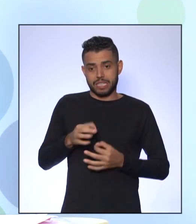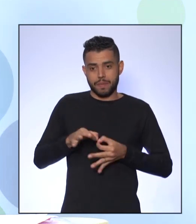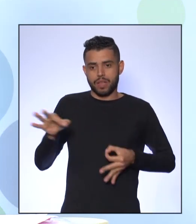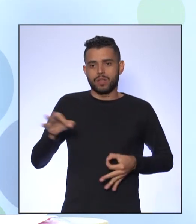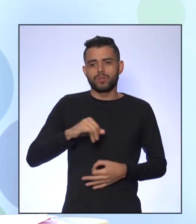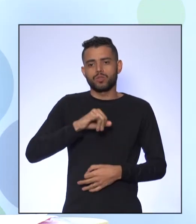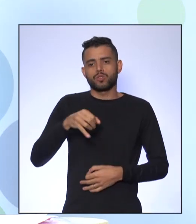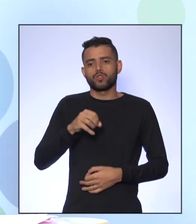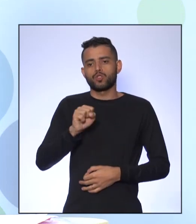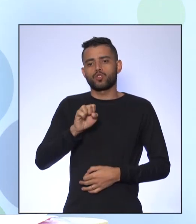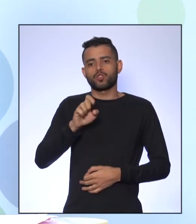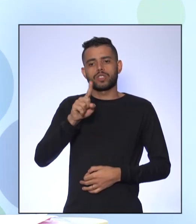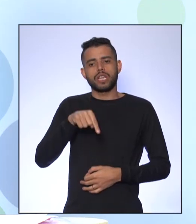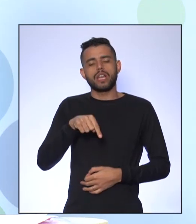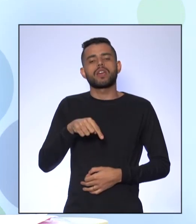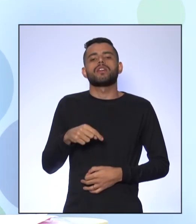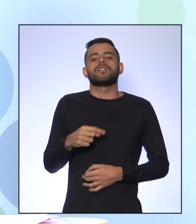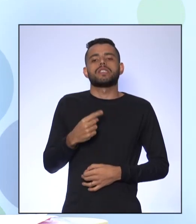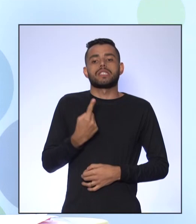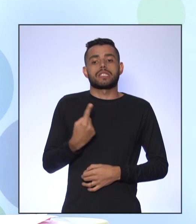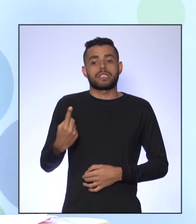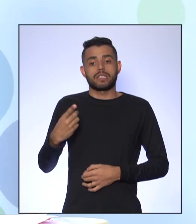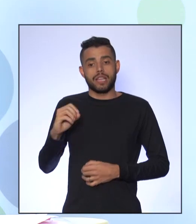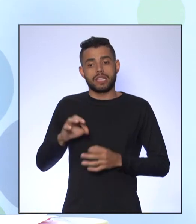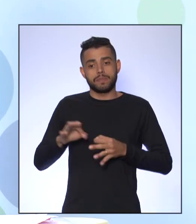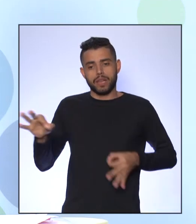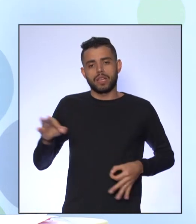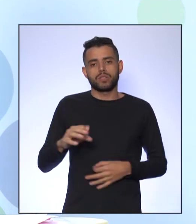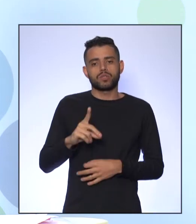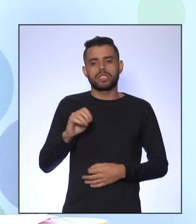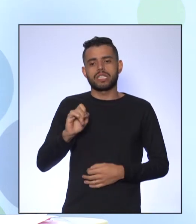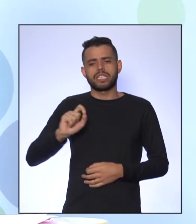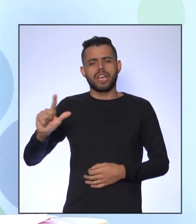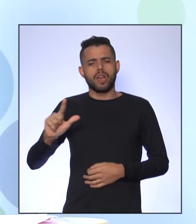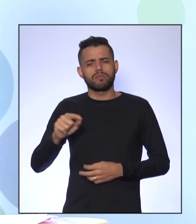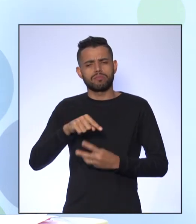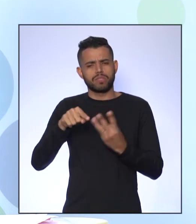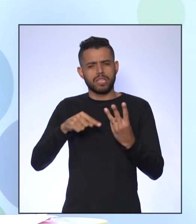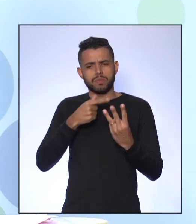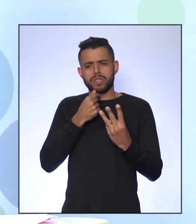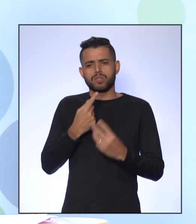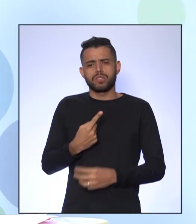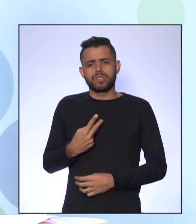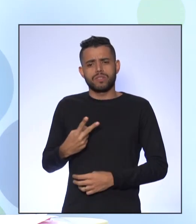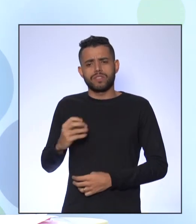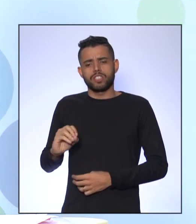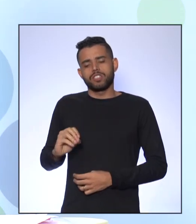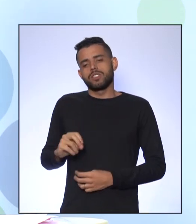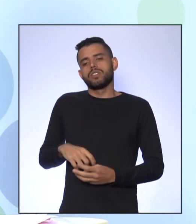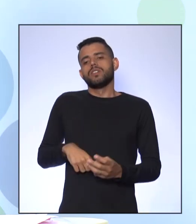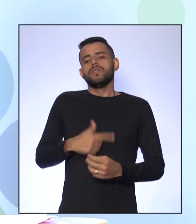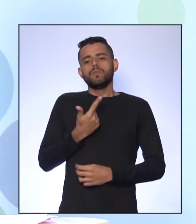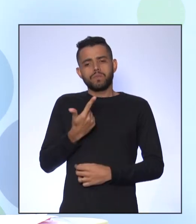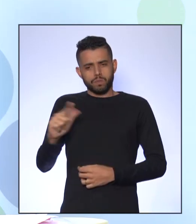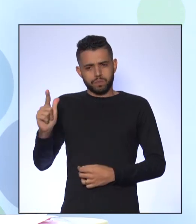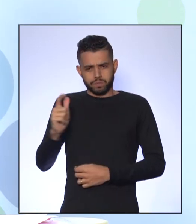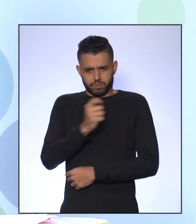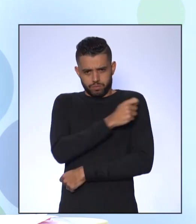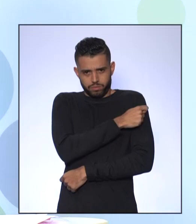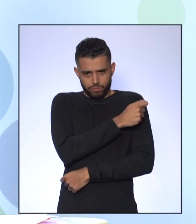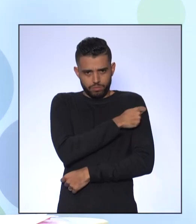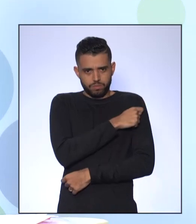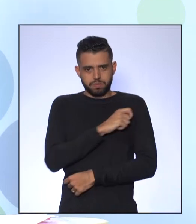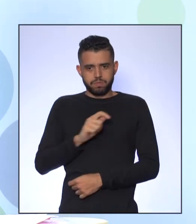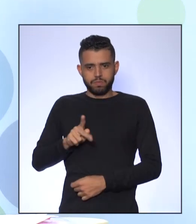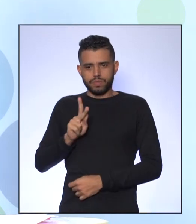Gabriel, 110 metros. O Daniel, Pedro e Lucas, 120. Guilherme, Kelly Christie, né,